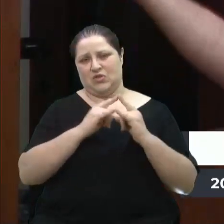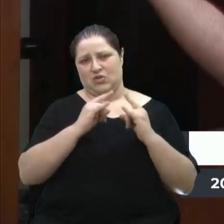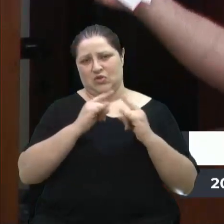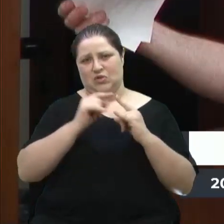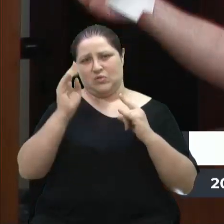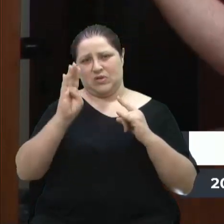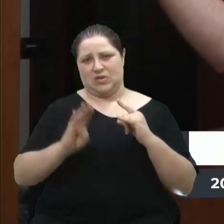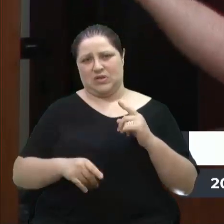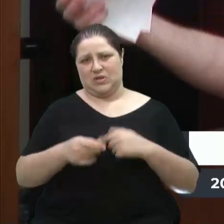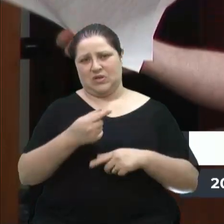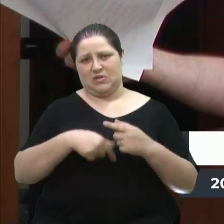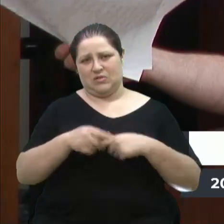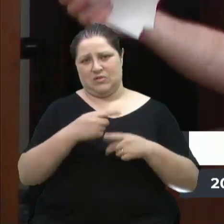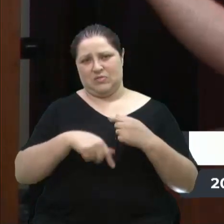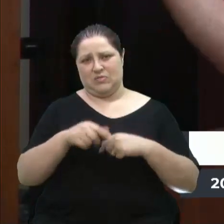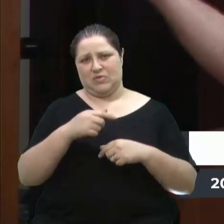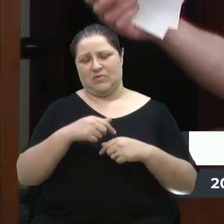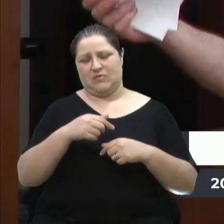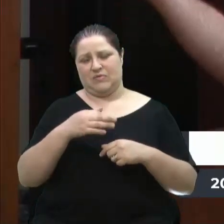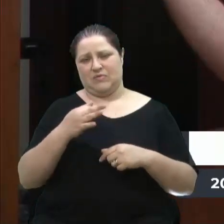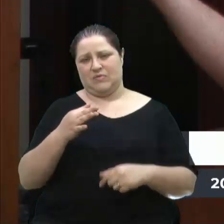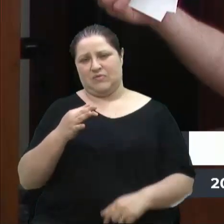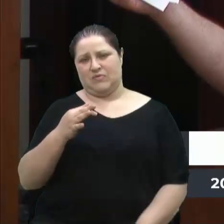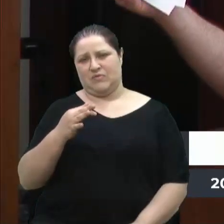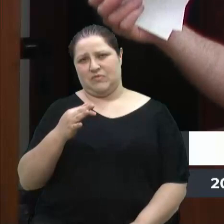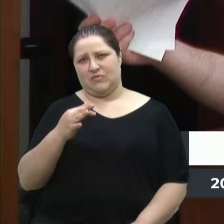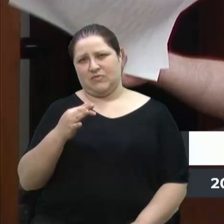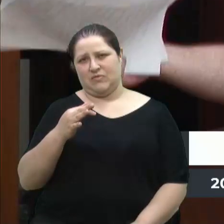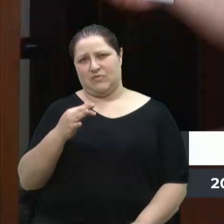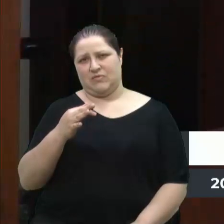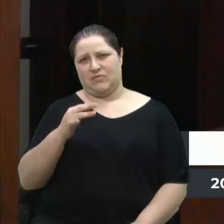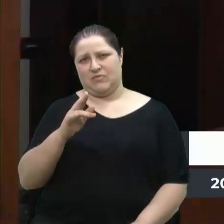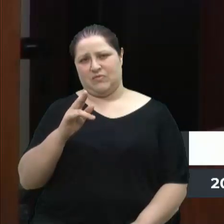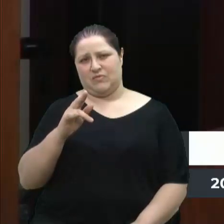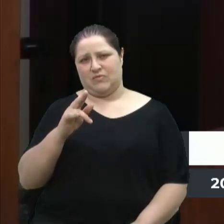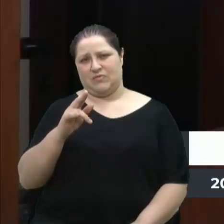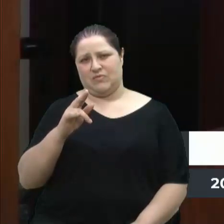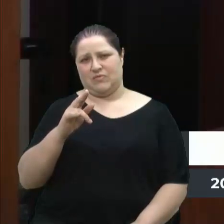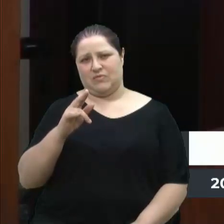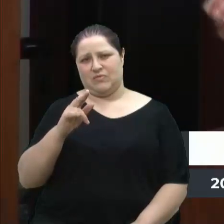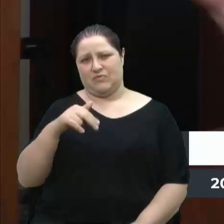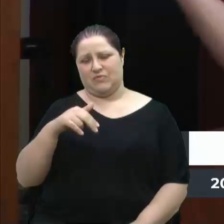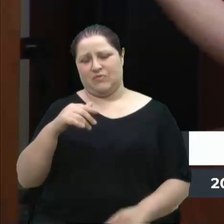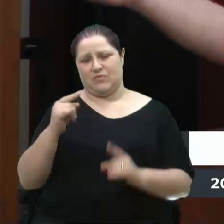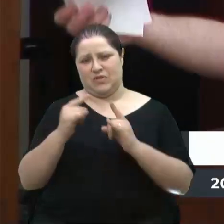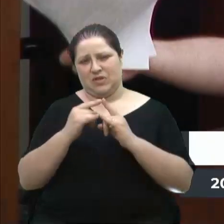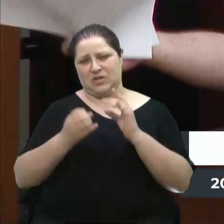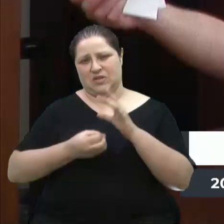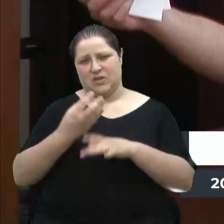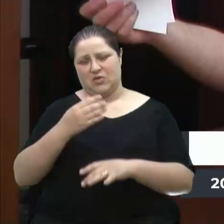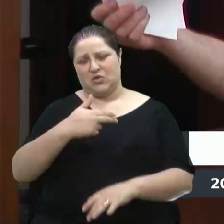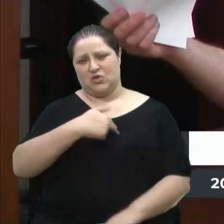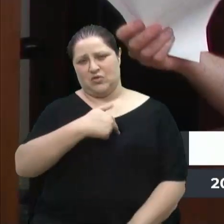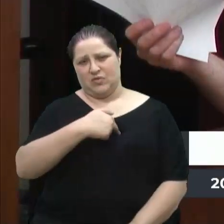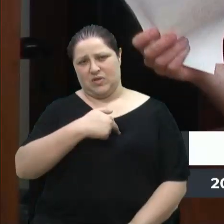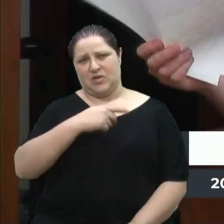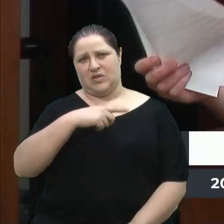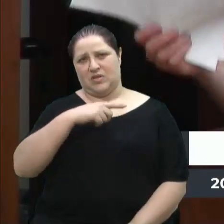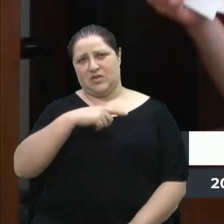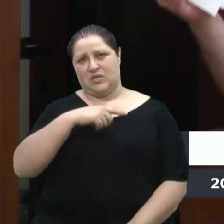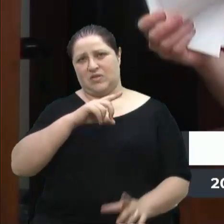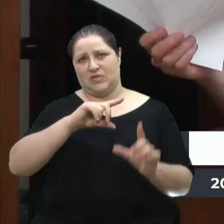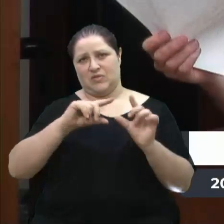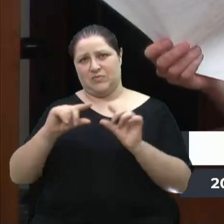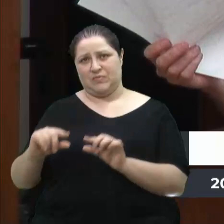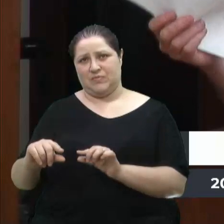Economia da Fundação Getúlio Vargas é de que a inflação no país recue, ou seja, deflação, em até 0,6%